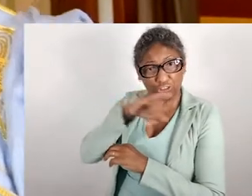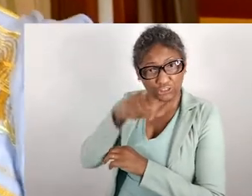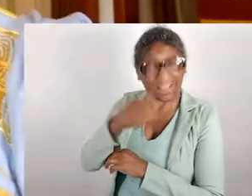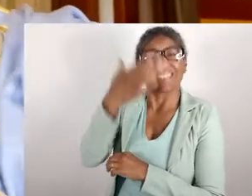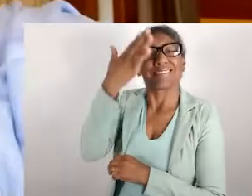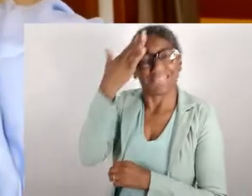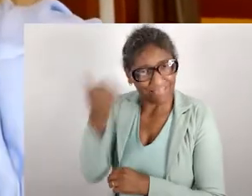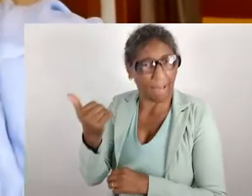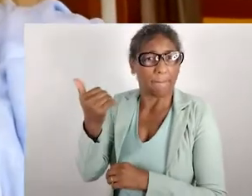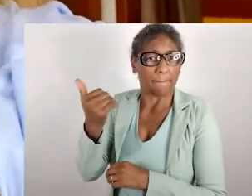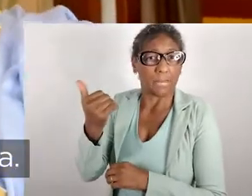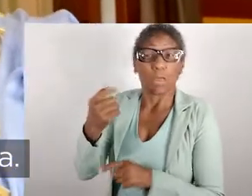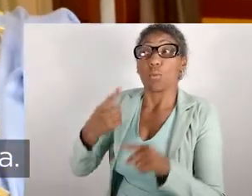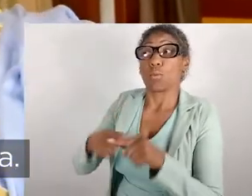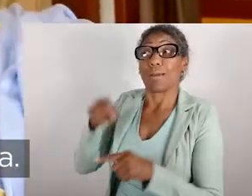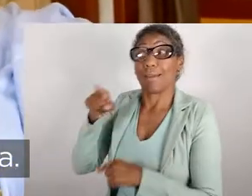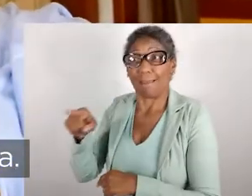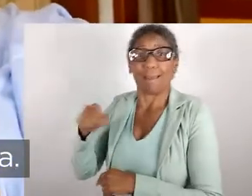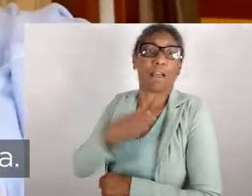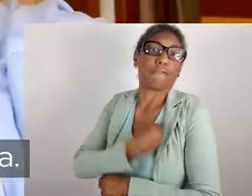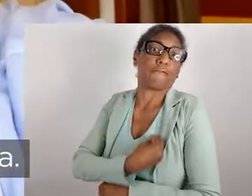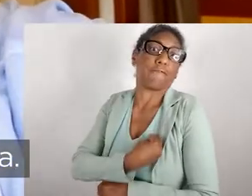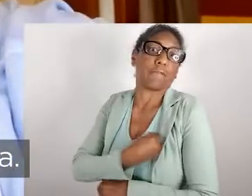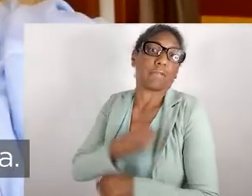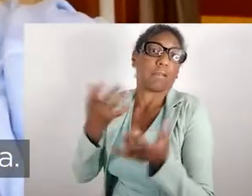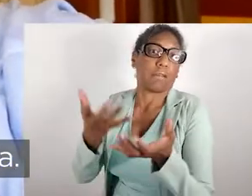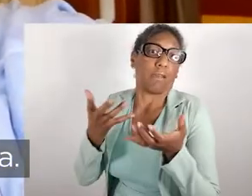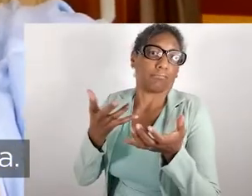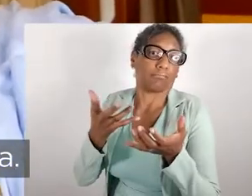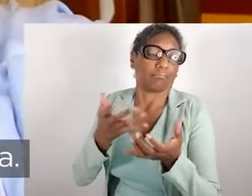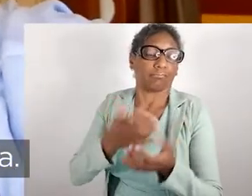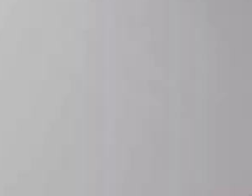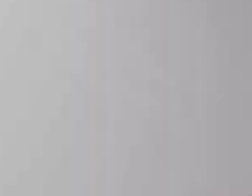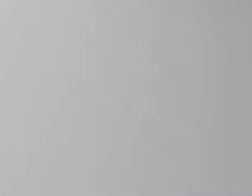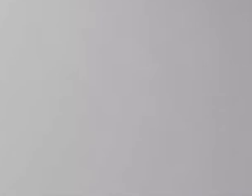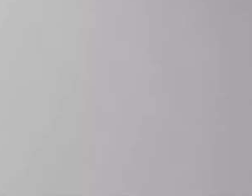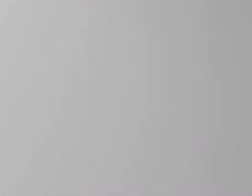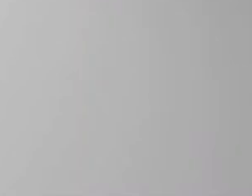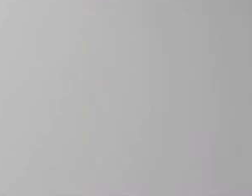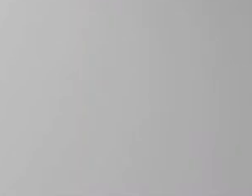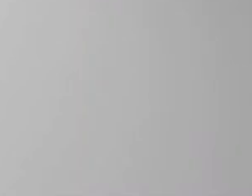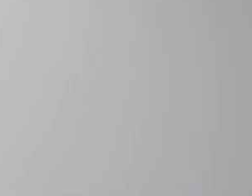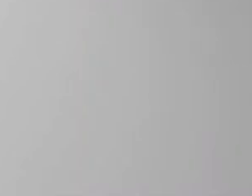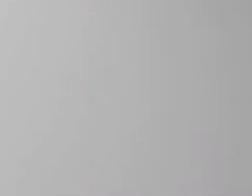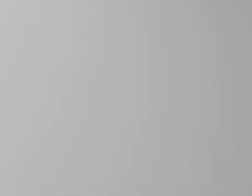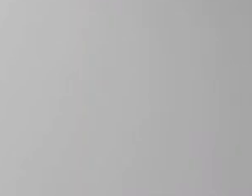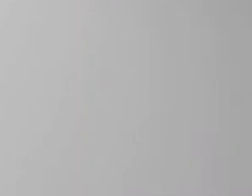nele habita e tem vida, ela vai entender porque ela prima pela vida.